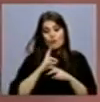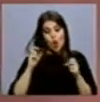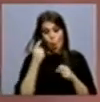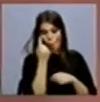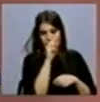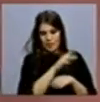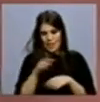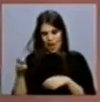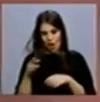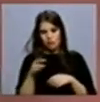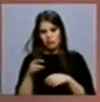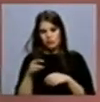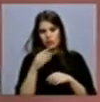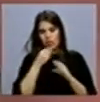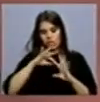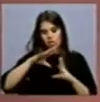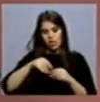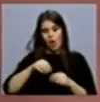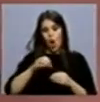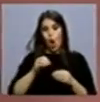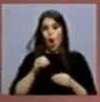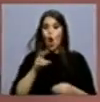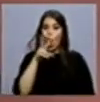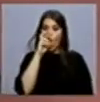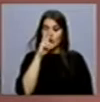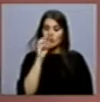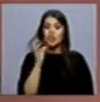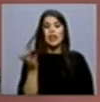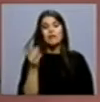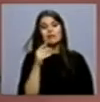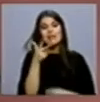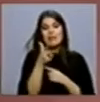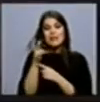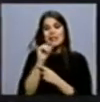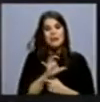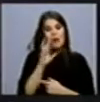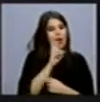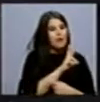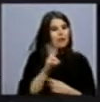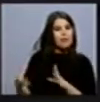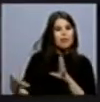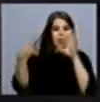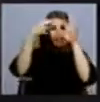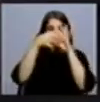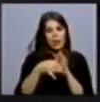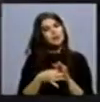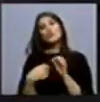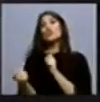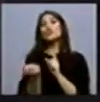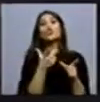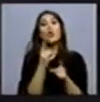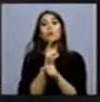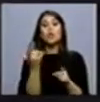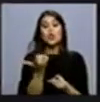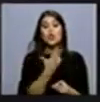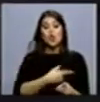massas terrestres de oxigênio. E, portanto, aquela imagem mostra precisamente a nossa ligação às estrelas e por que razão é que nós